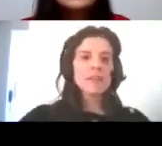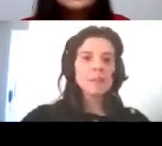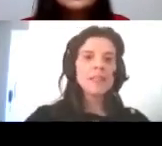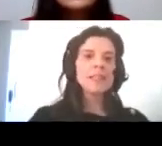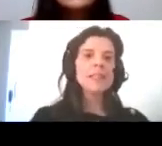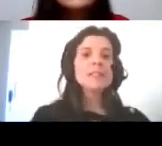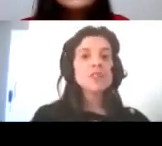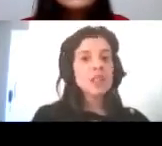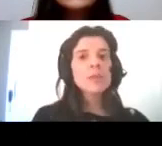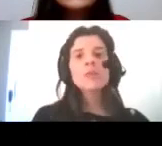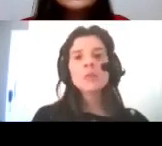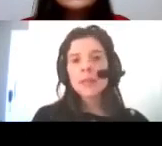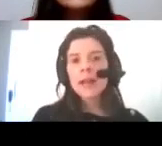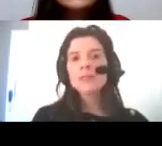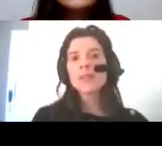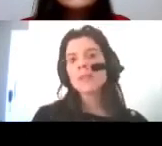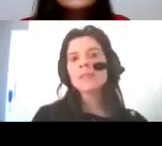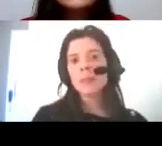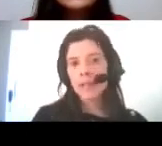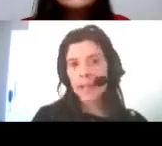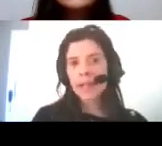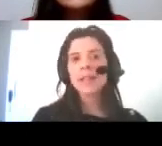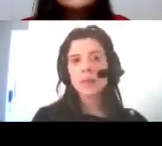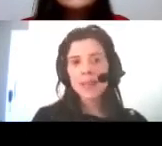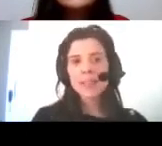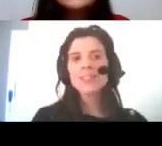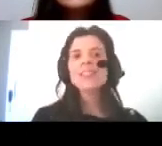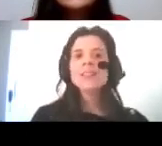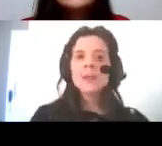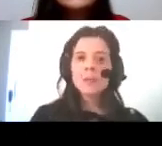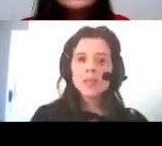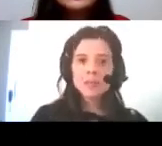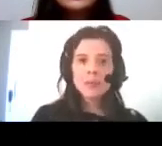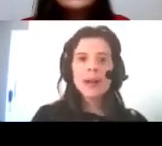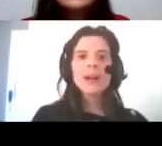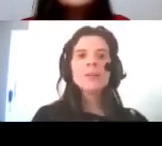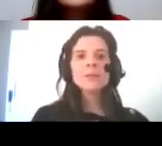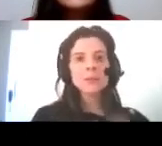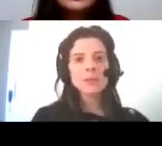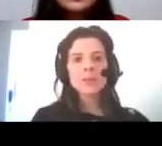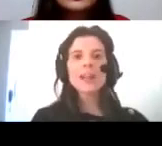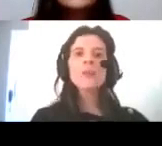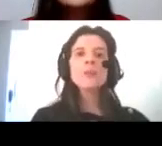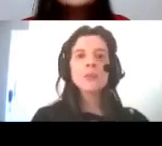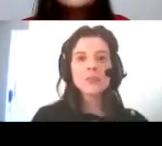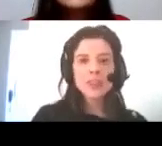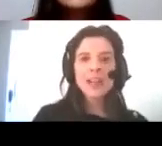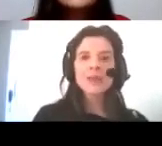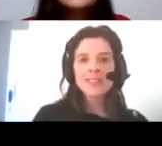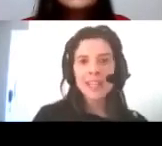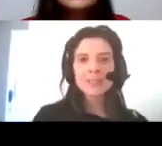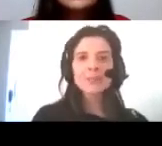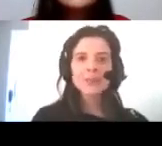minha família. Então a gente tem que tomar muito cuidado, saber separar realmente o pessoal do profissional e o